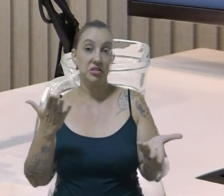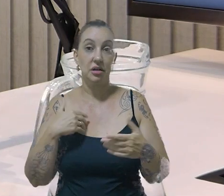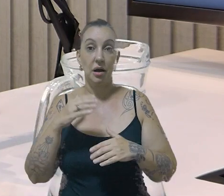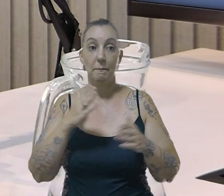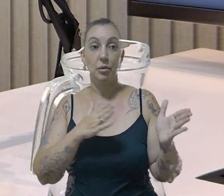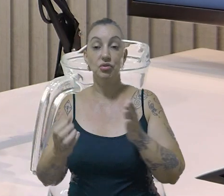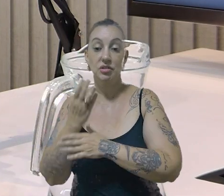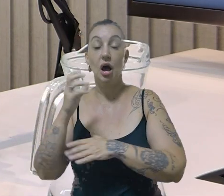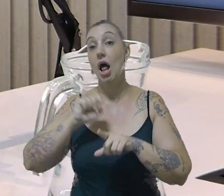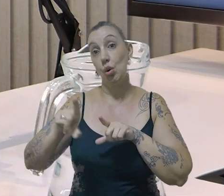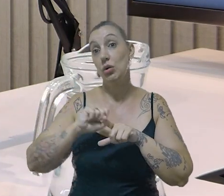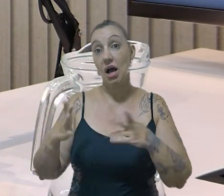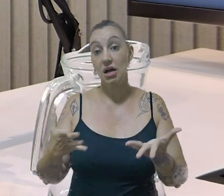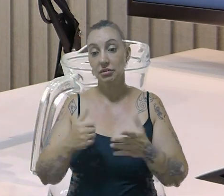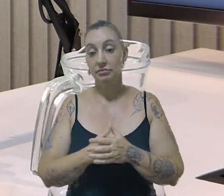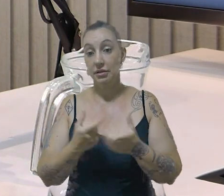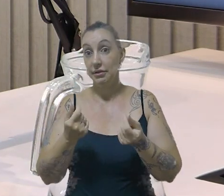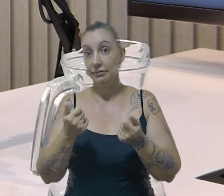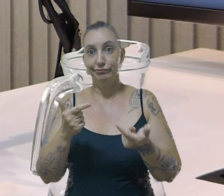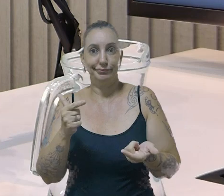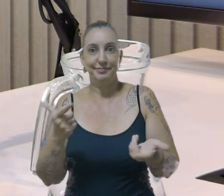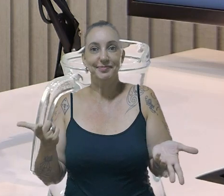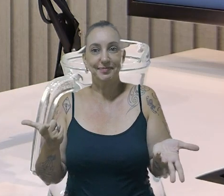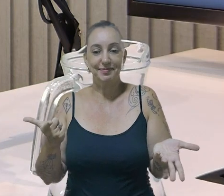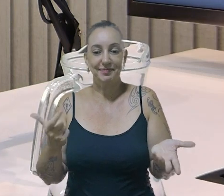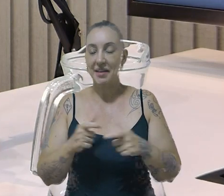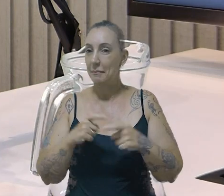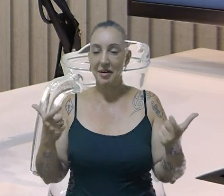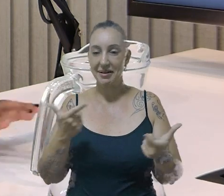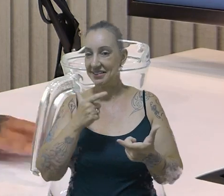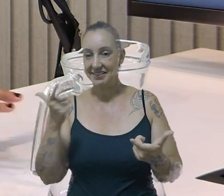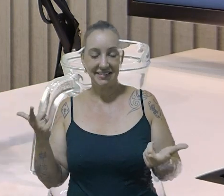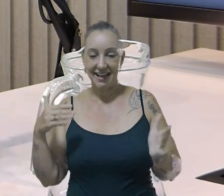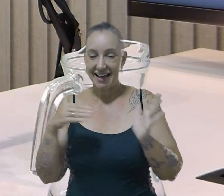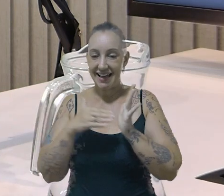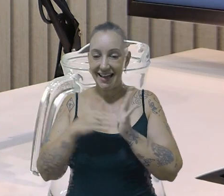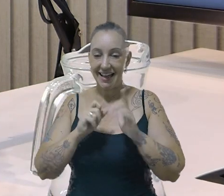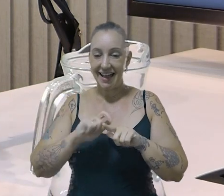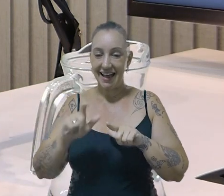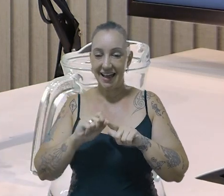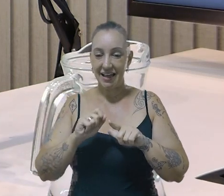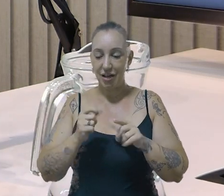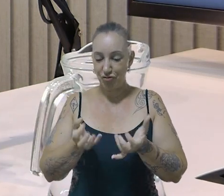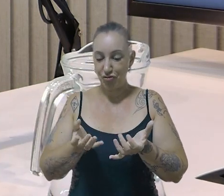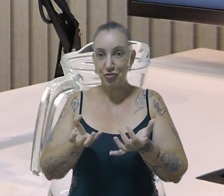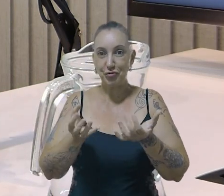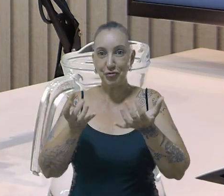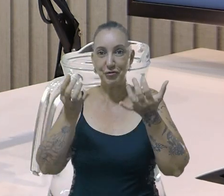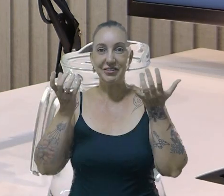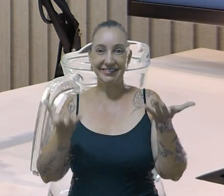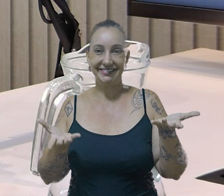alugar tipo essa grana não existe maioria das vezes ela não exige no máximo vai alugar uma maquininha de fumaça ali